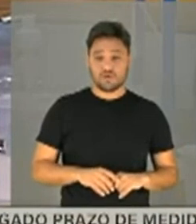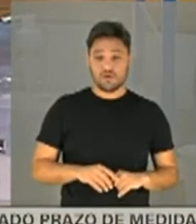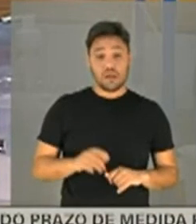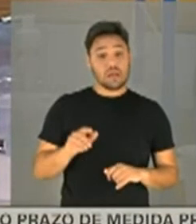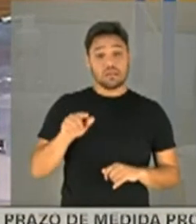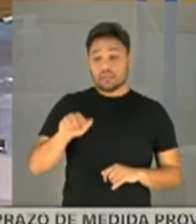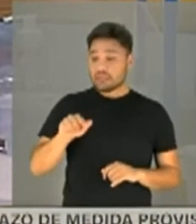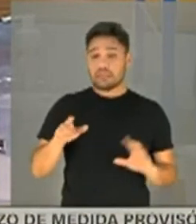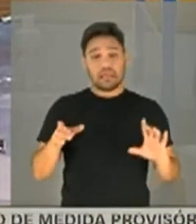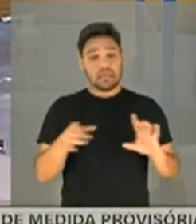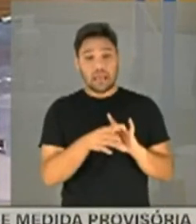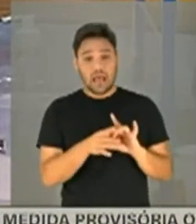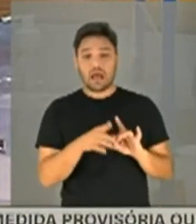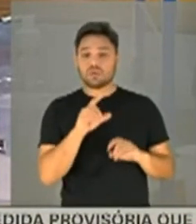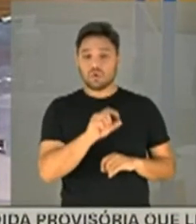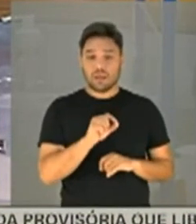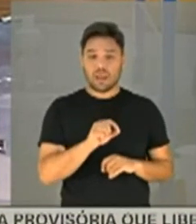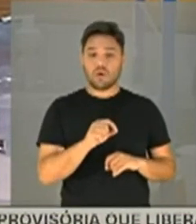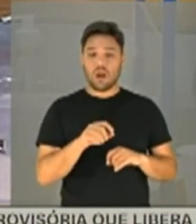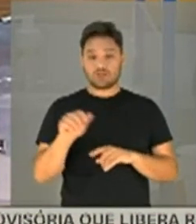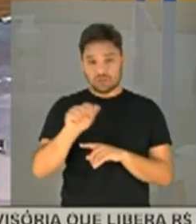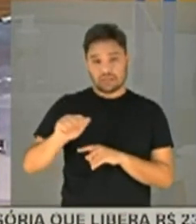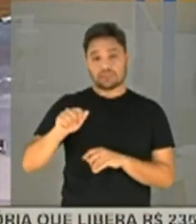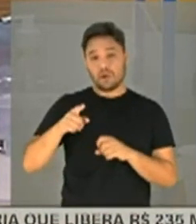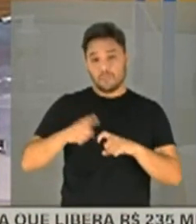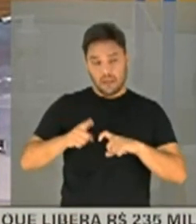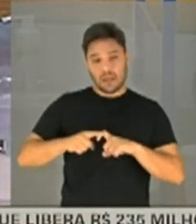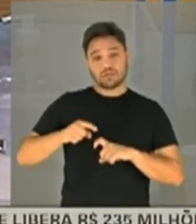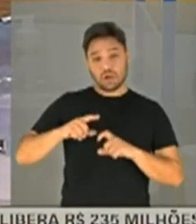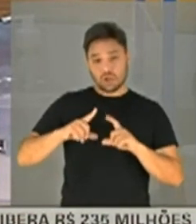diretamente com a Associação Médicos pela Vida.